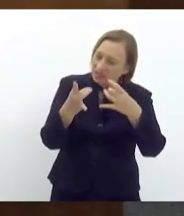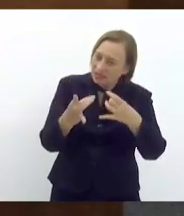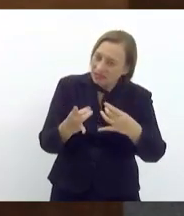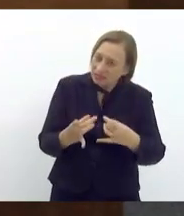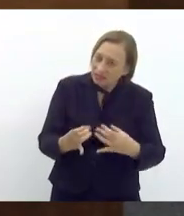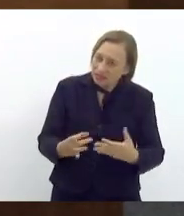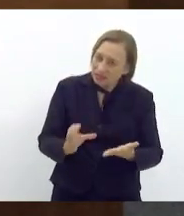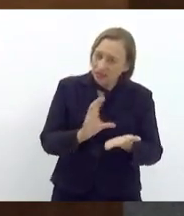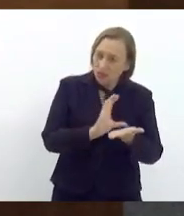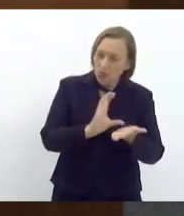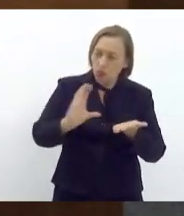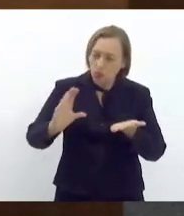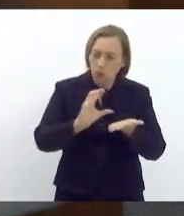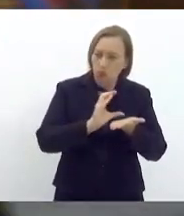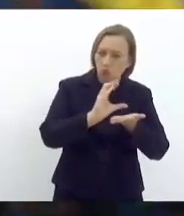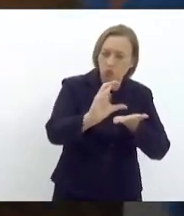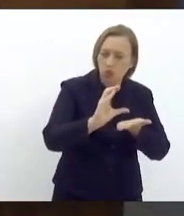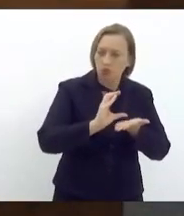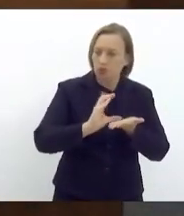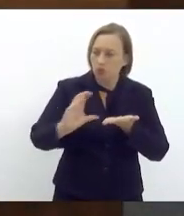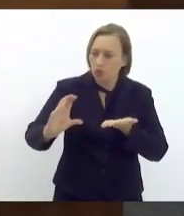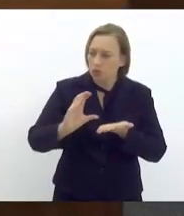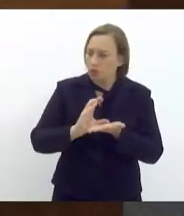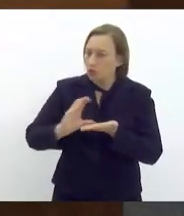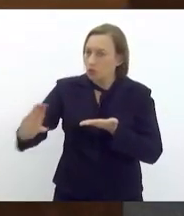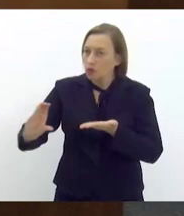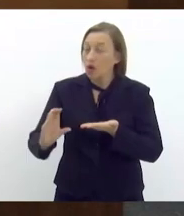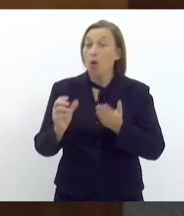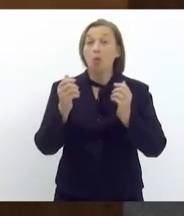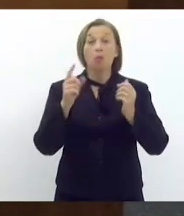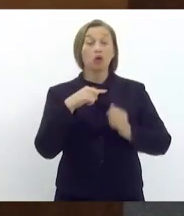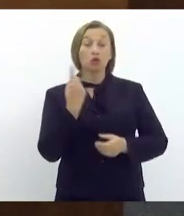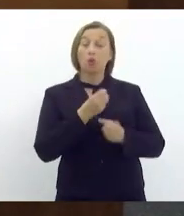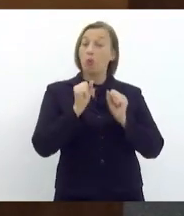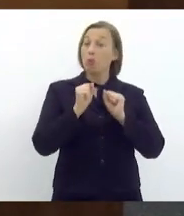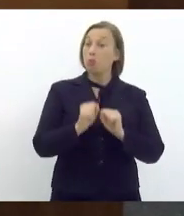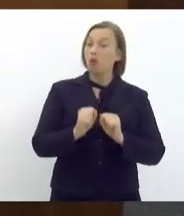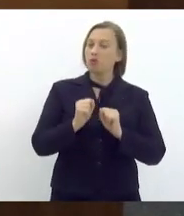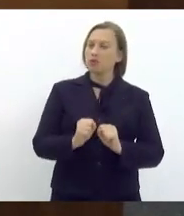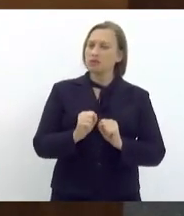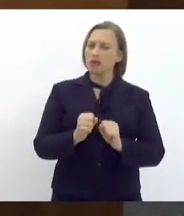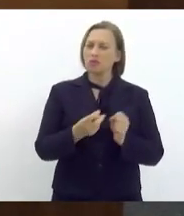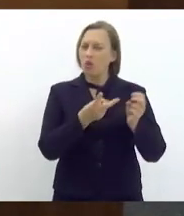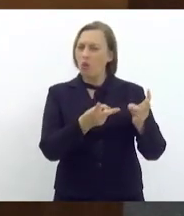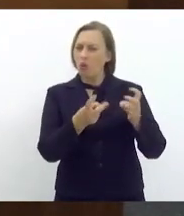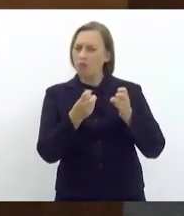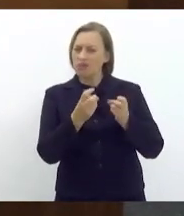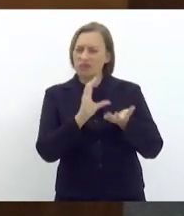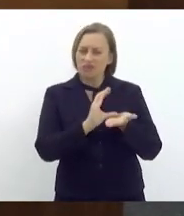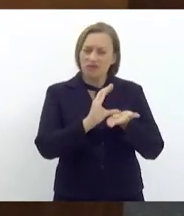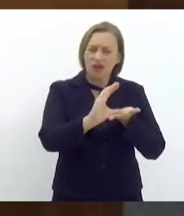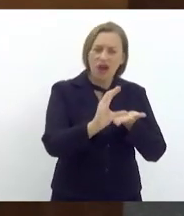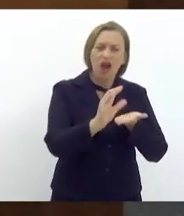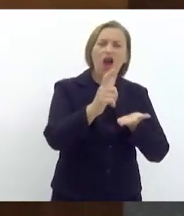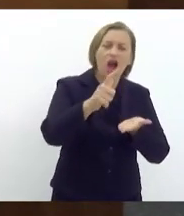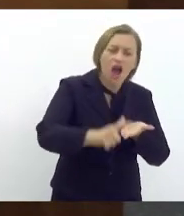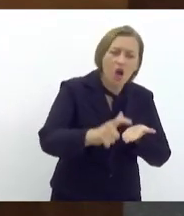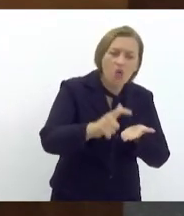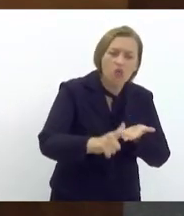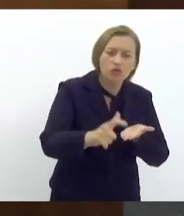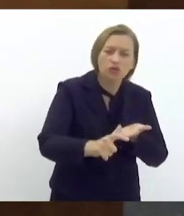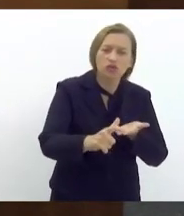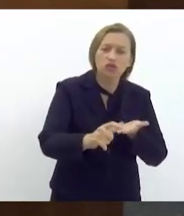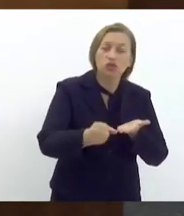descentralizações de modo que possamos identificar a aplicação dos recursos que são repassados